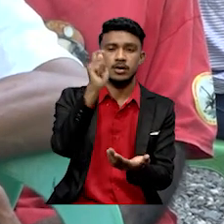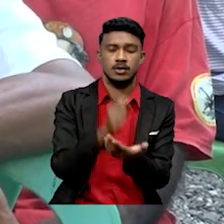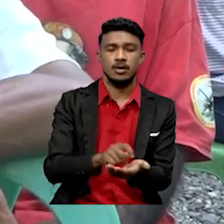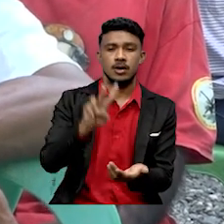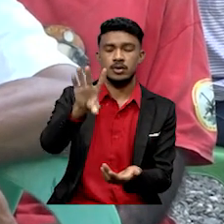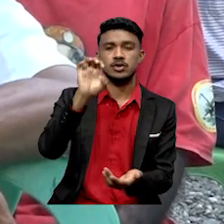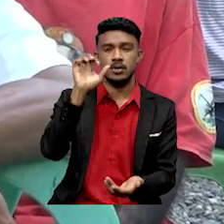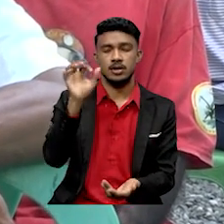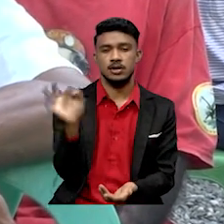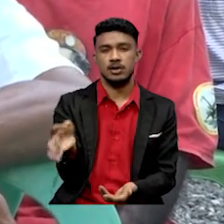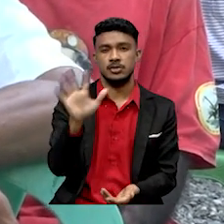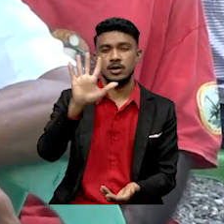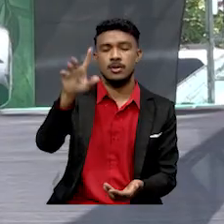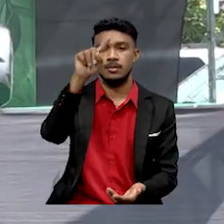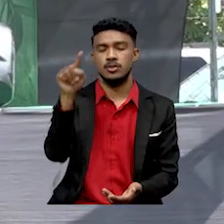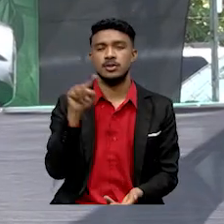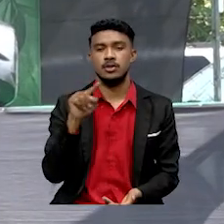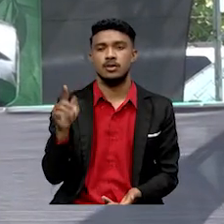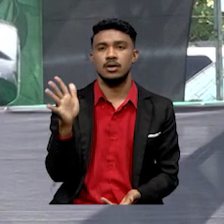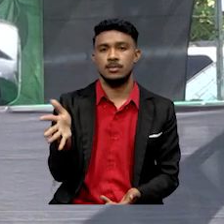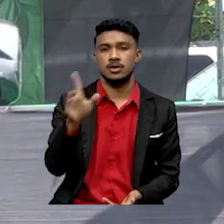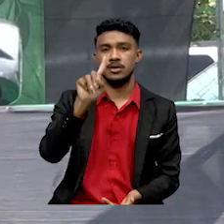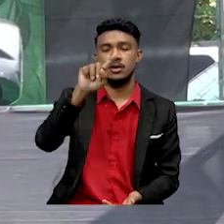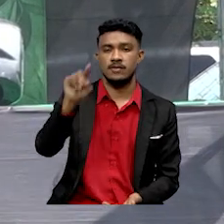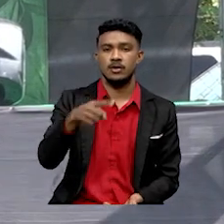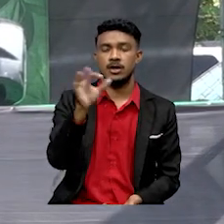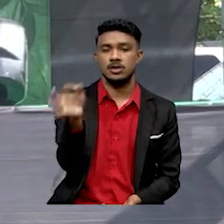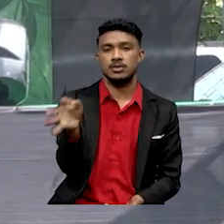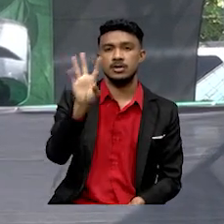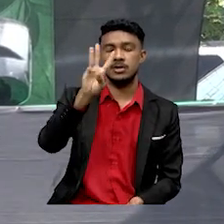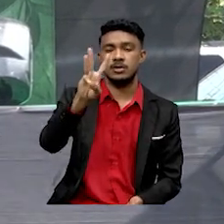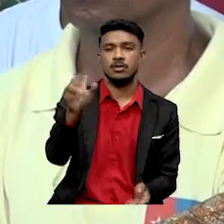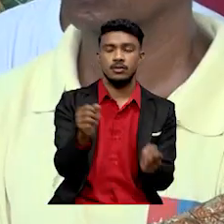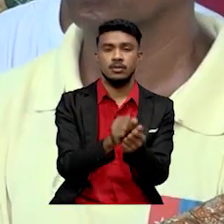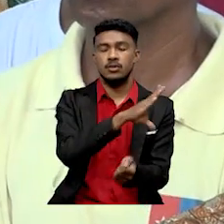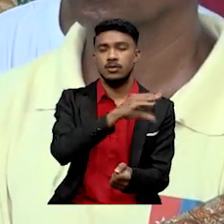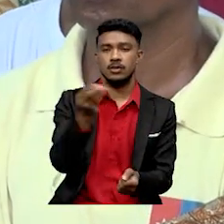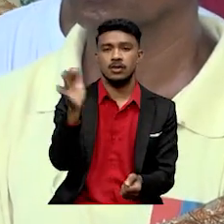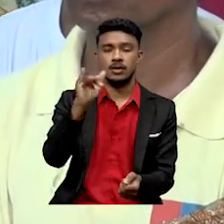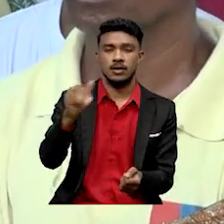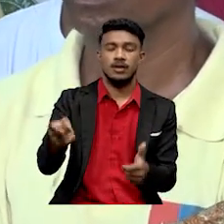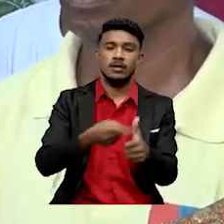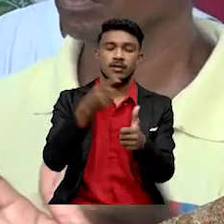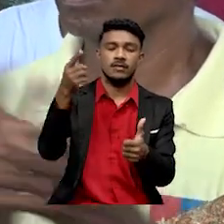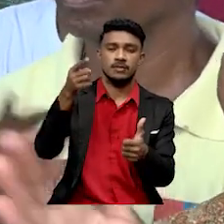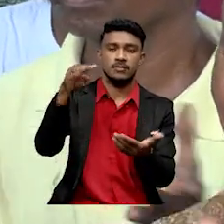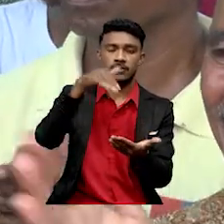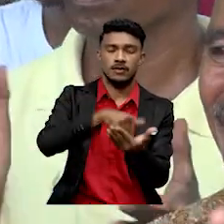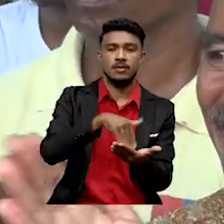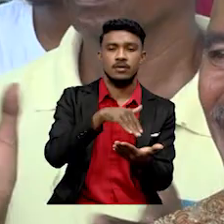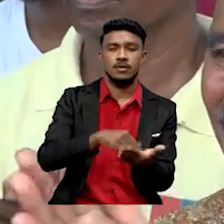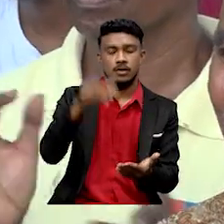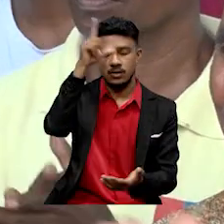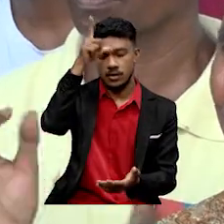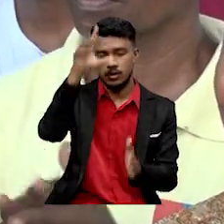sianurasin lima ho persentu limanurasin ida virgula sianurasinen. Noni adversario ba segunda volta Francisco Guterres Luolo hetan